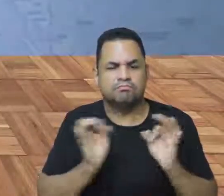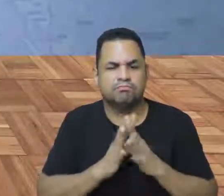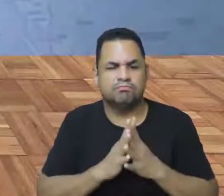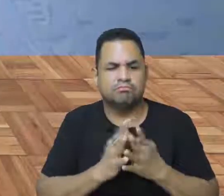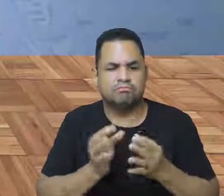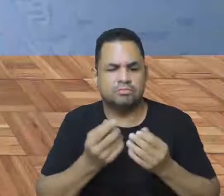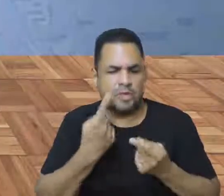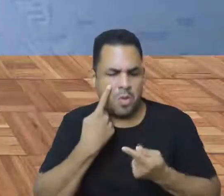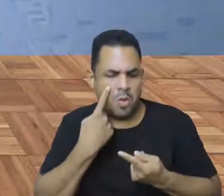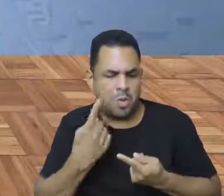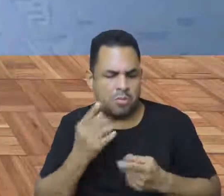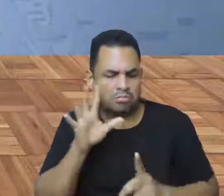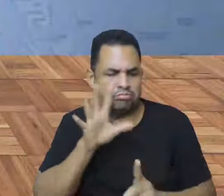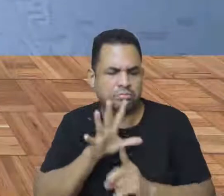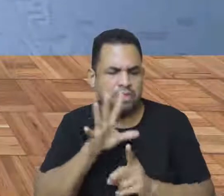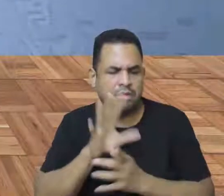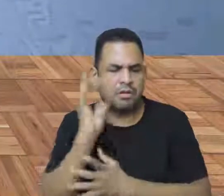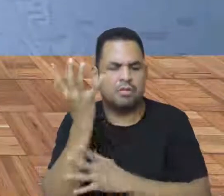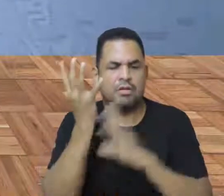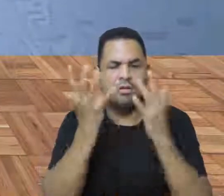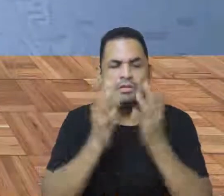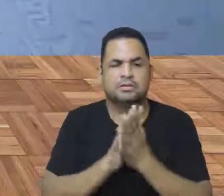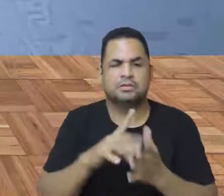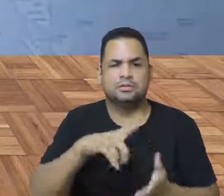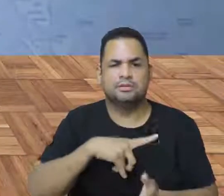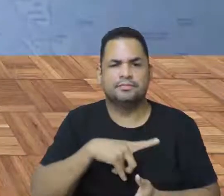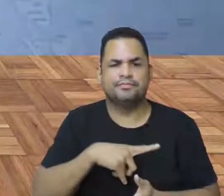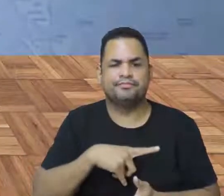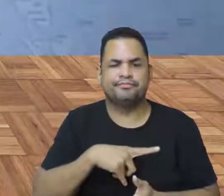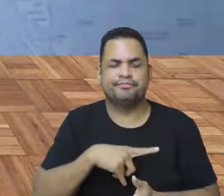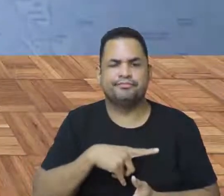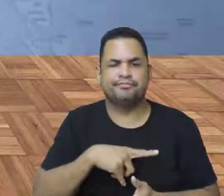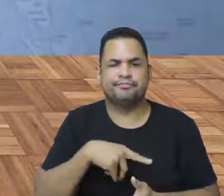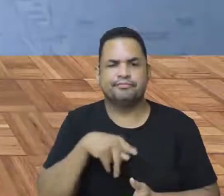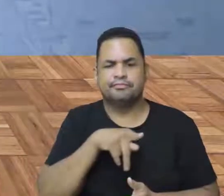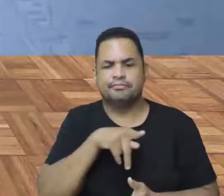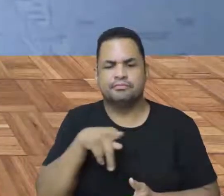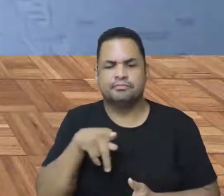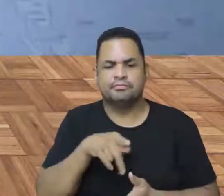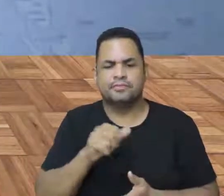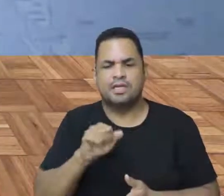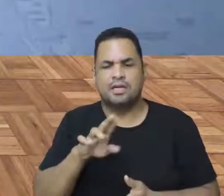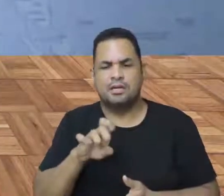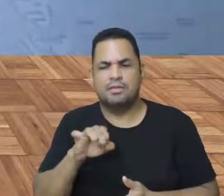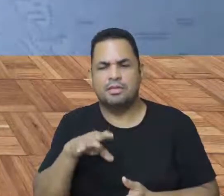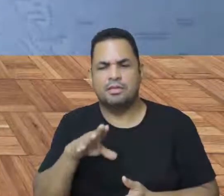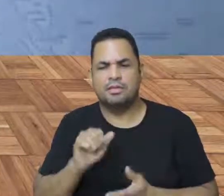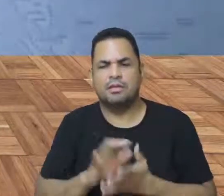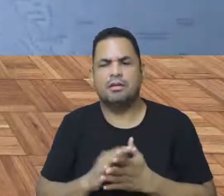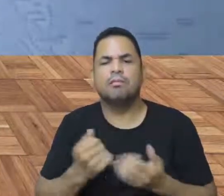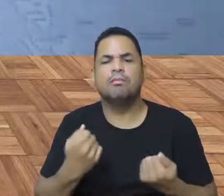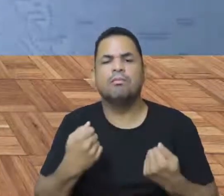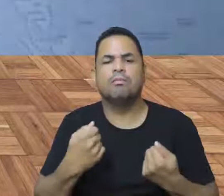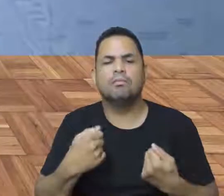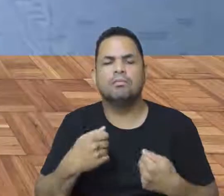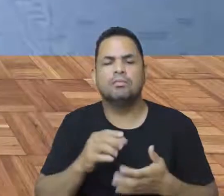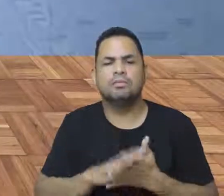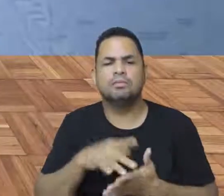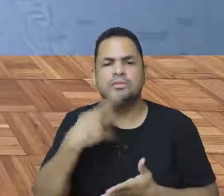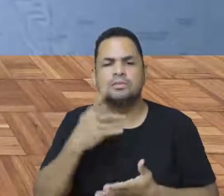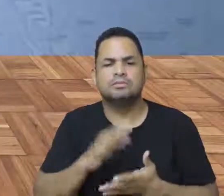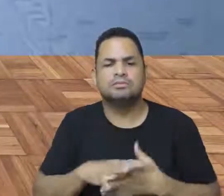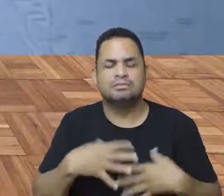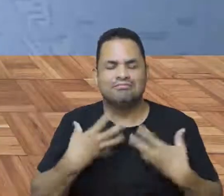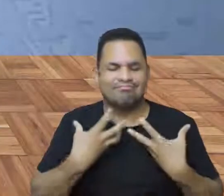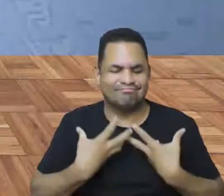quantos impactos ambientais tem? Professor Arimateia? Oi, pode falar, meu filho. Eu já estou cansado de